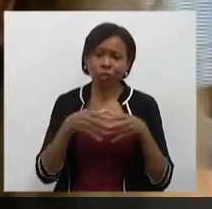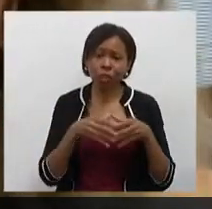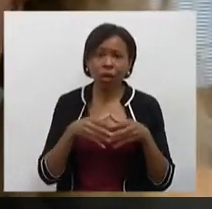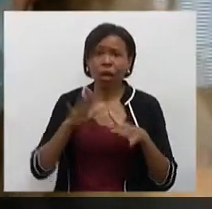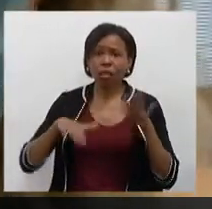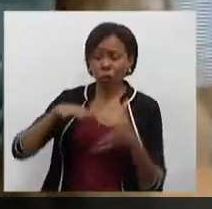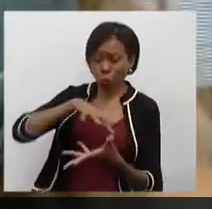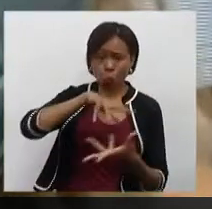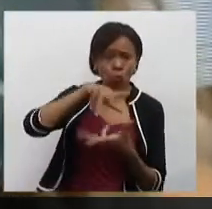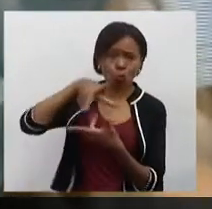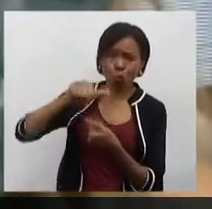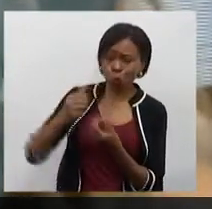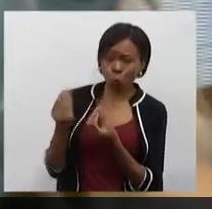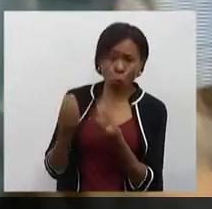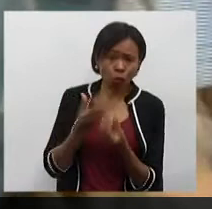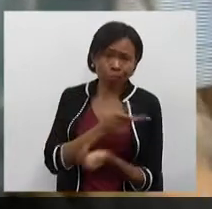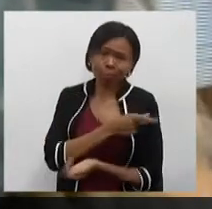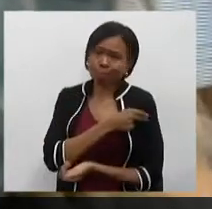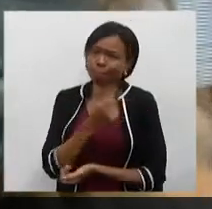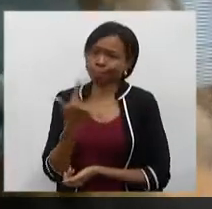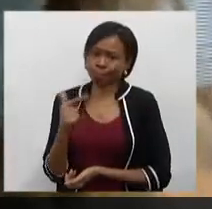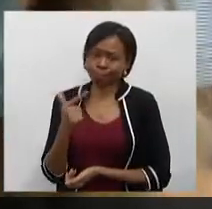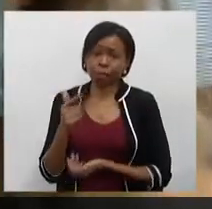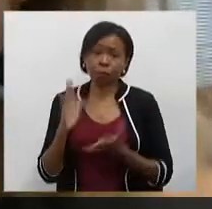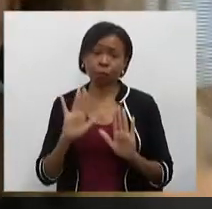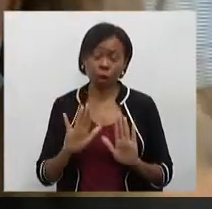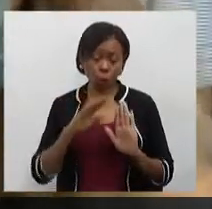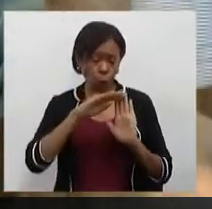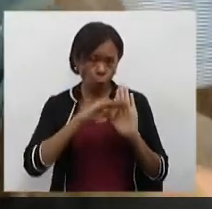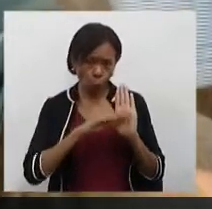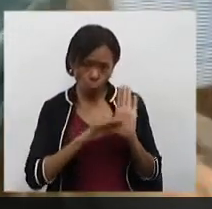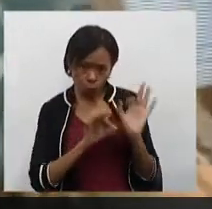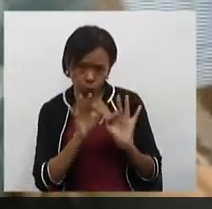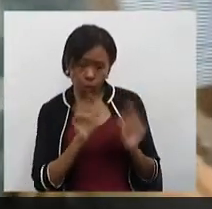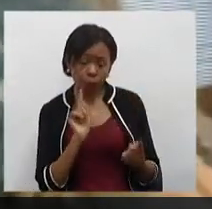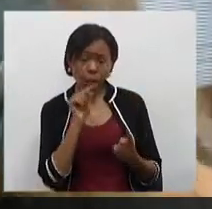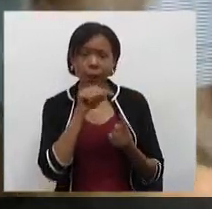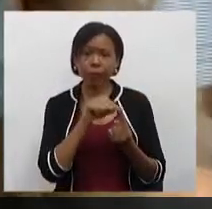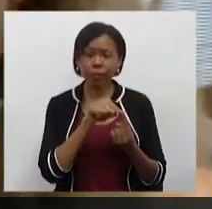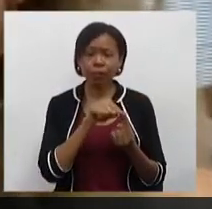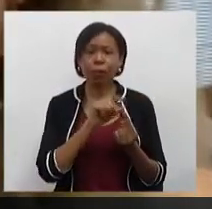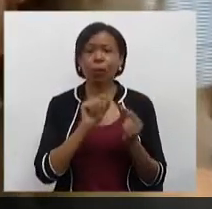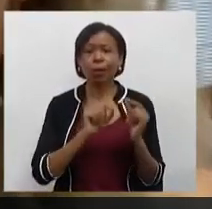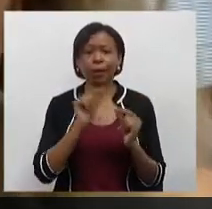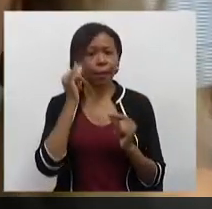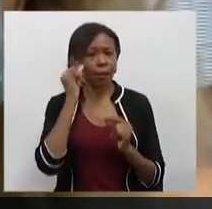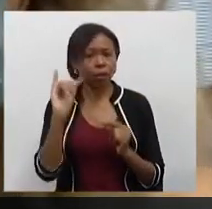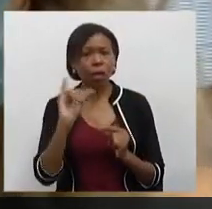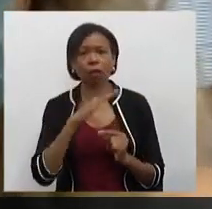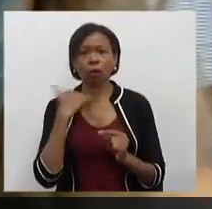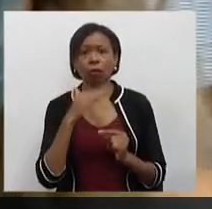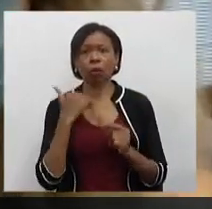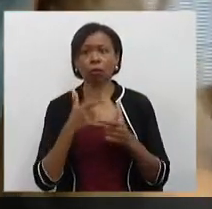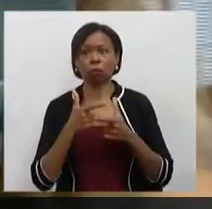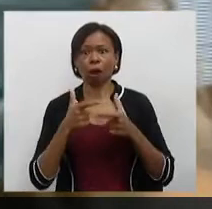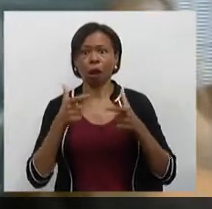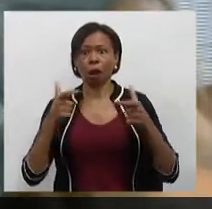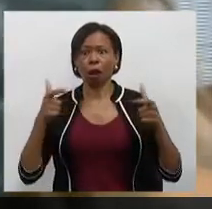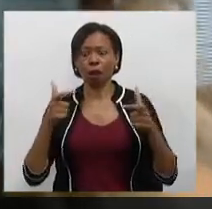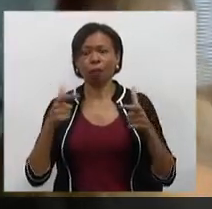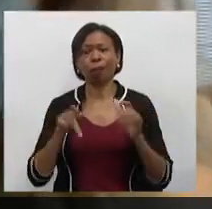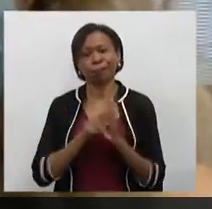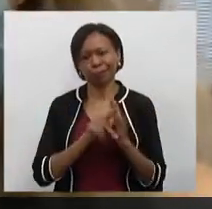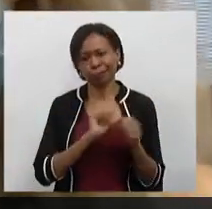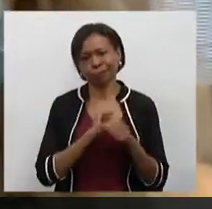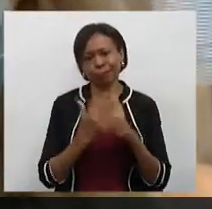mundial, e o objetivo, então, principal que traz o plano é uma redução da morte e mortalidade, né, por causada pela Covid,